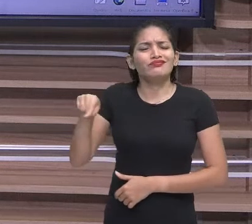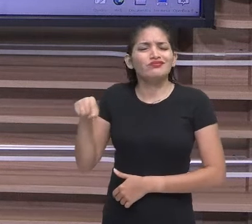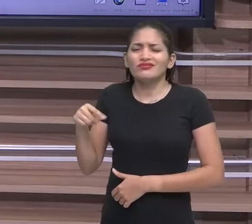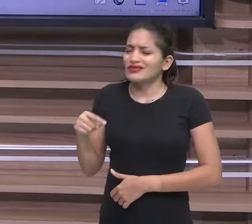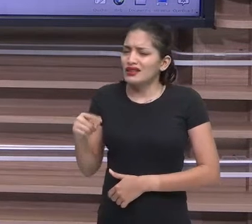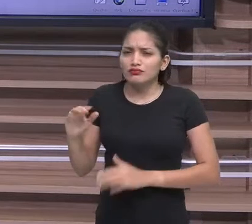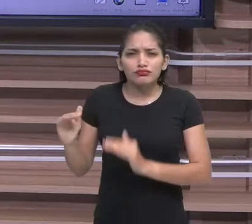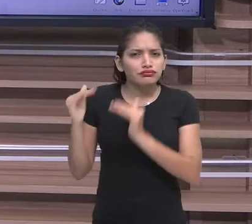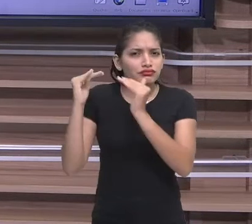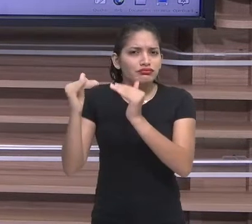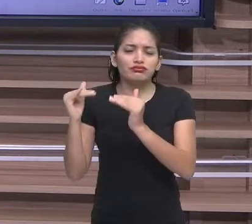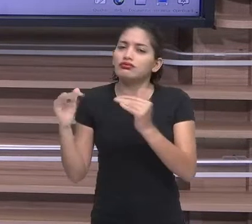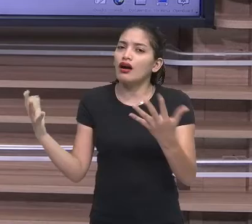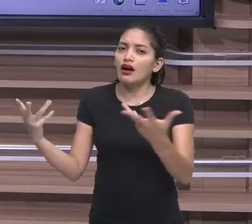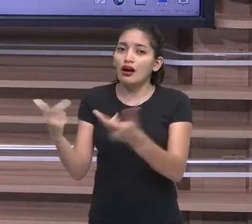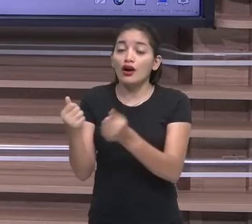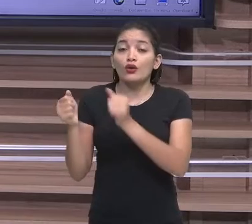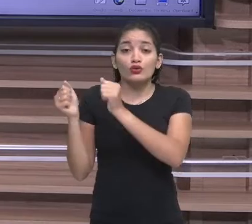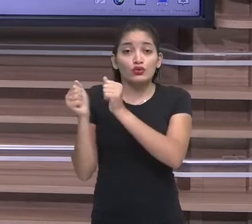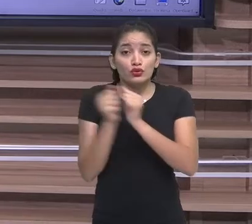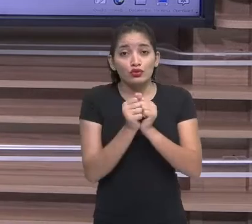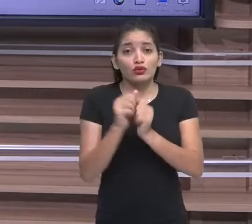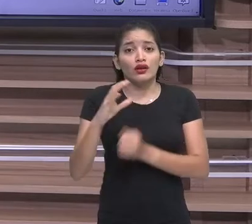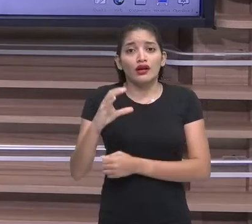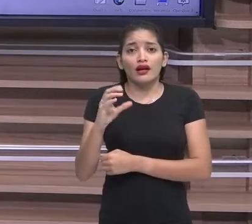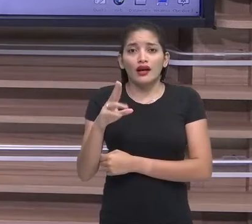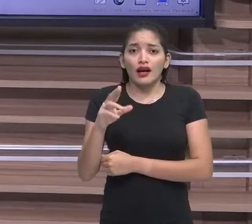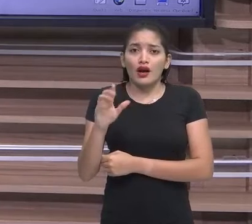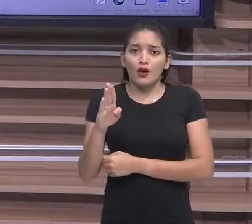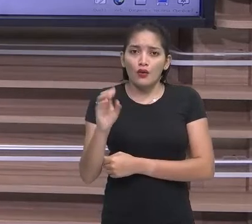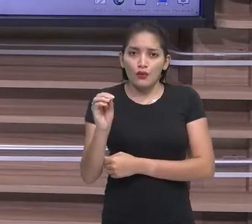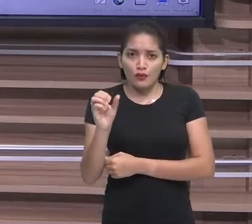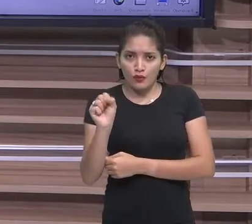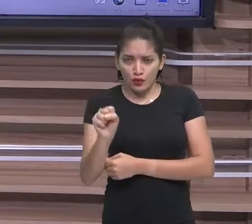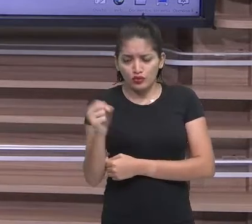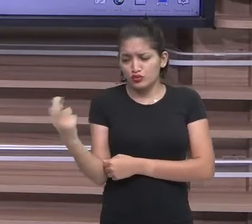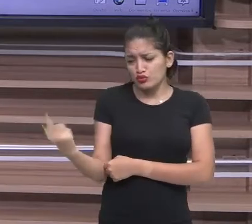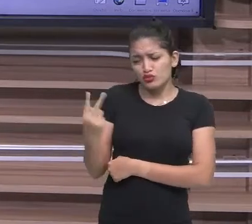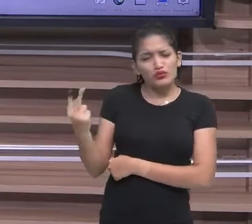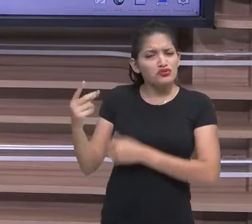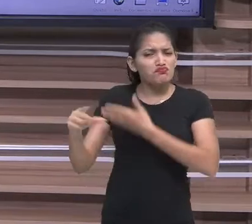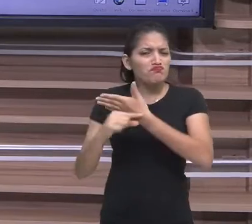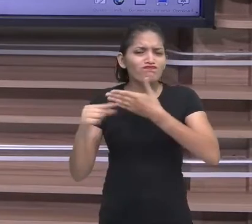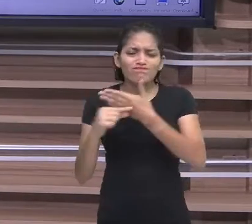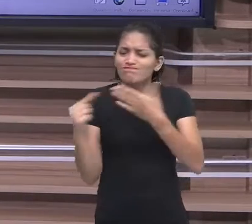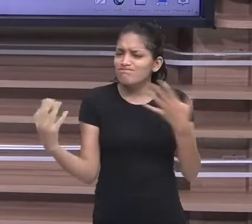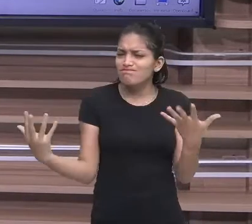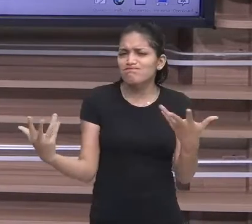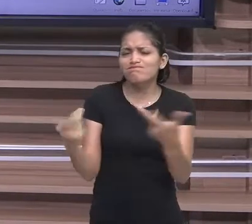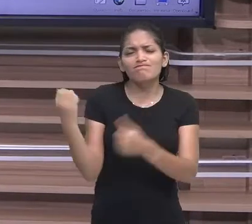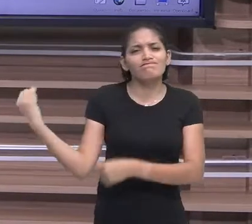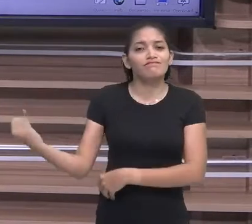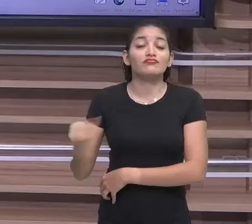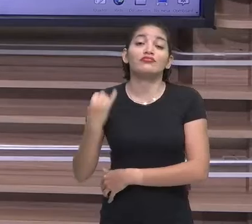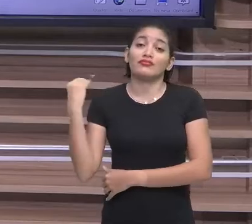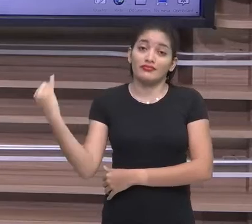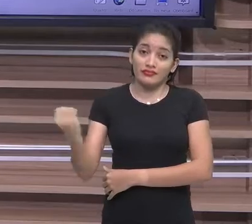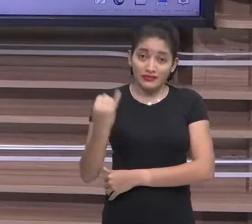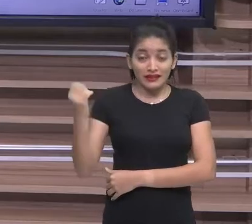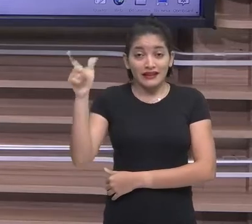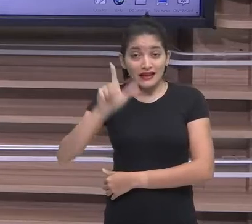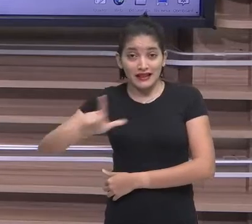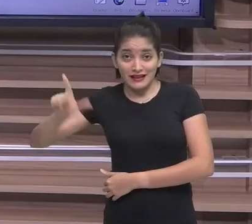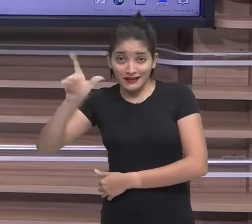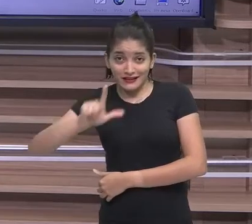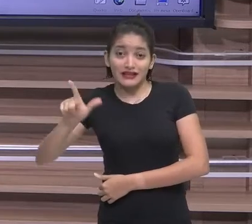expoentes ao lado de Camões. Pense em 2 figuras importantíssimas, 2 autores importantíssimos da